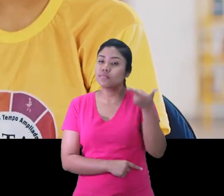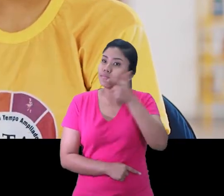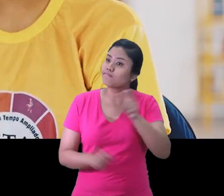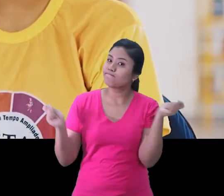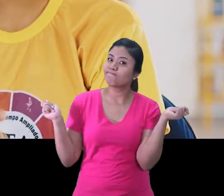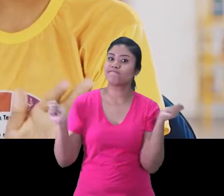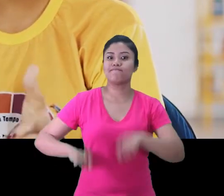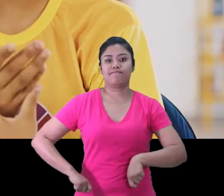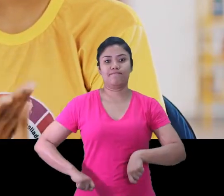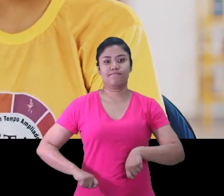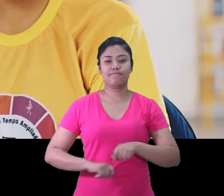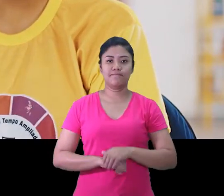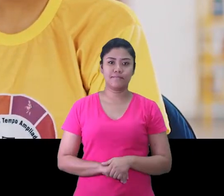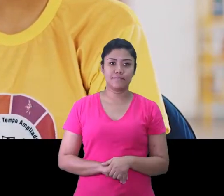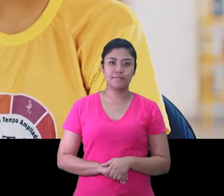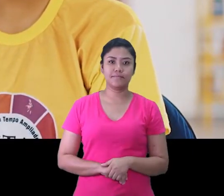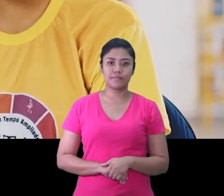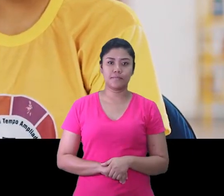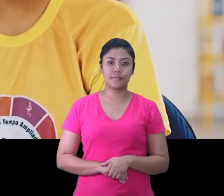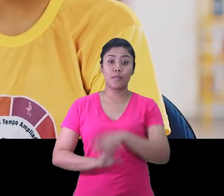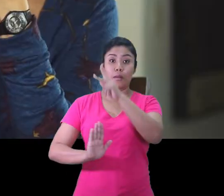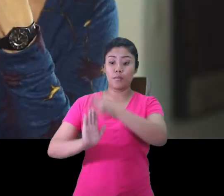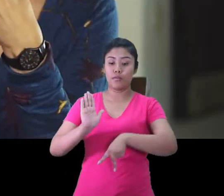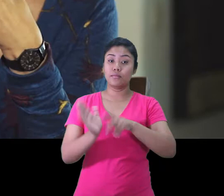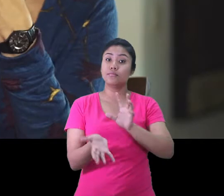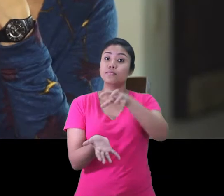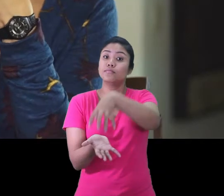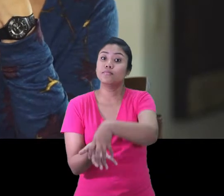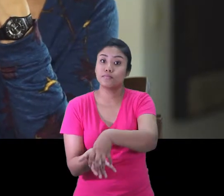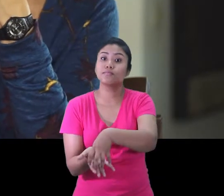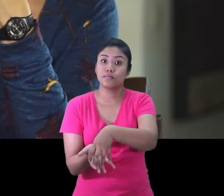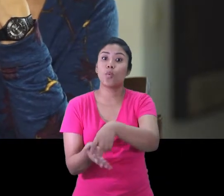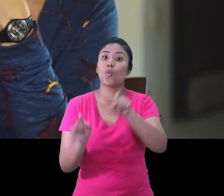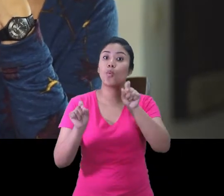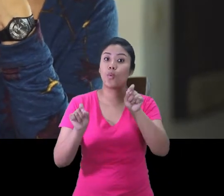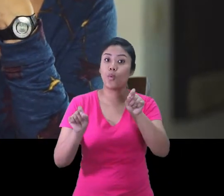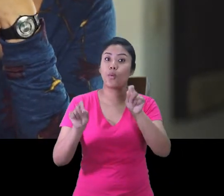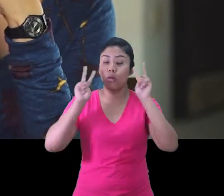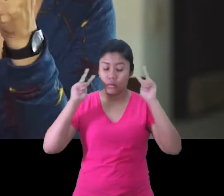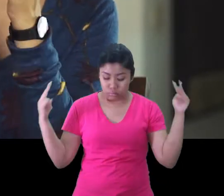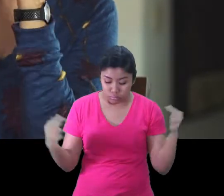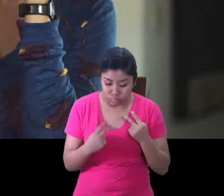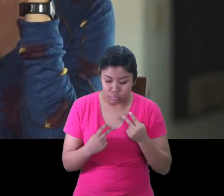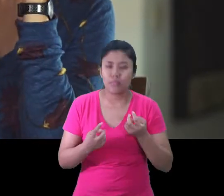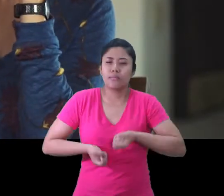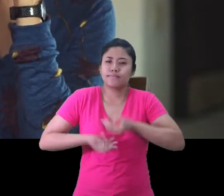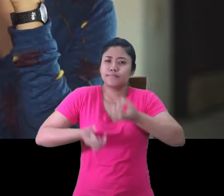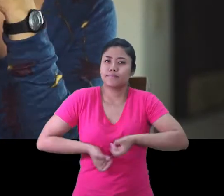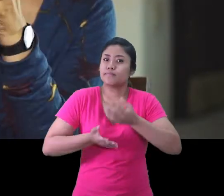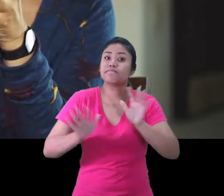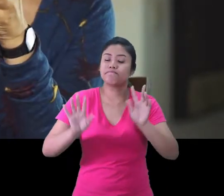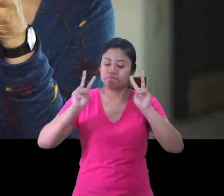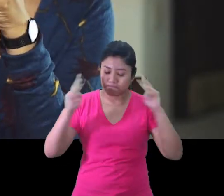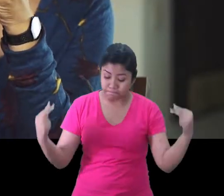de vocês, nós podemos conseguir o que a gente quer. O projeto territorial, ele colocou as pessoas para se ouvirem, mais do